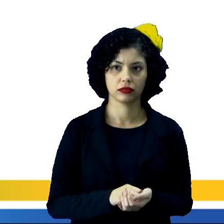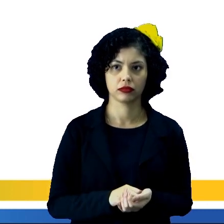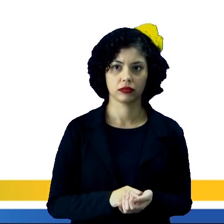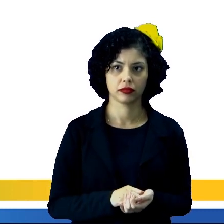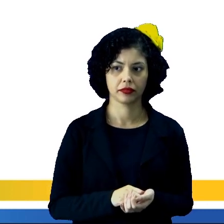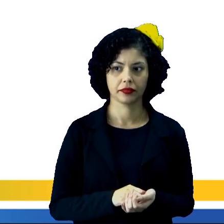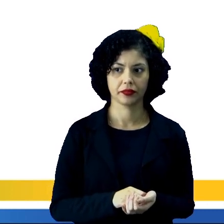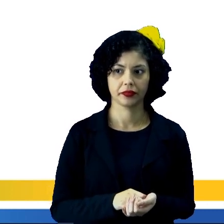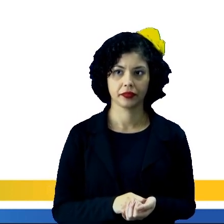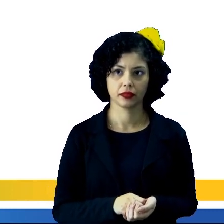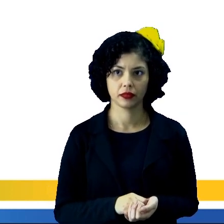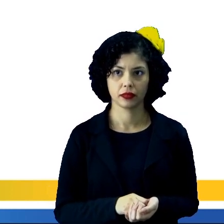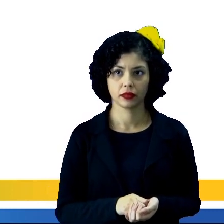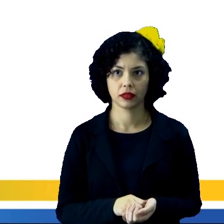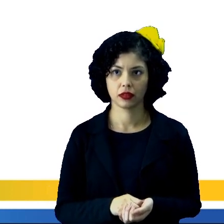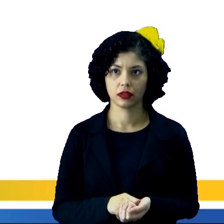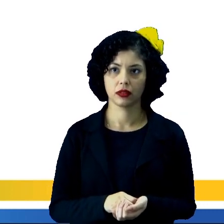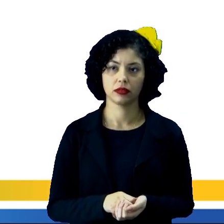enfim.